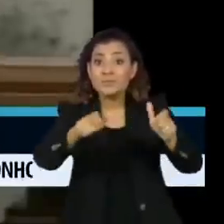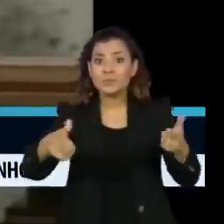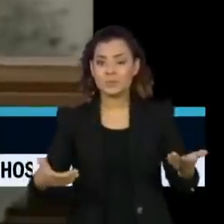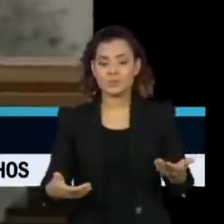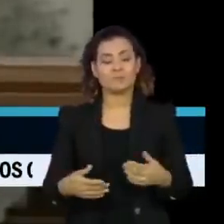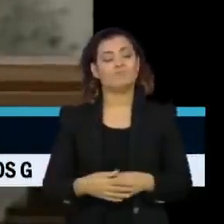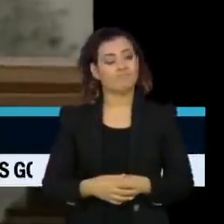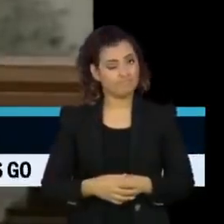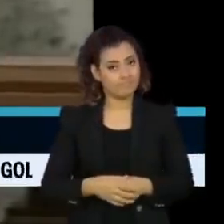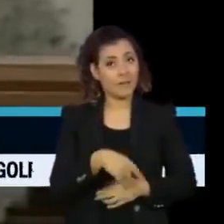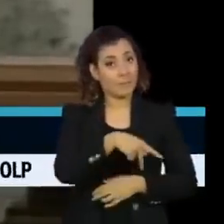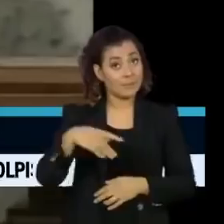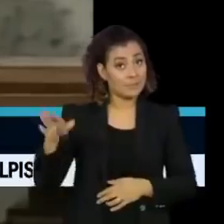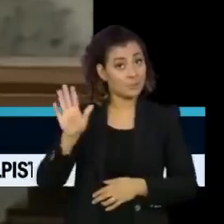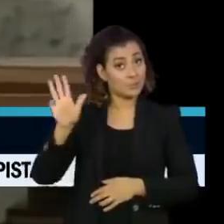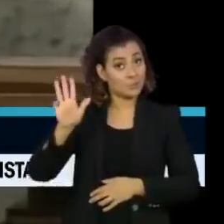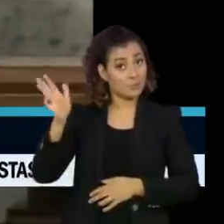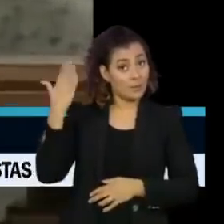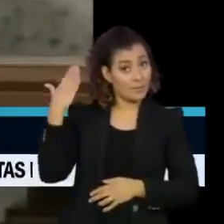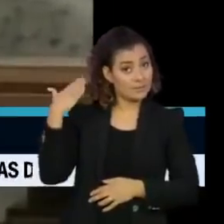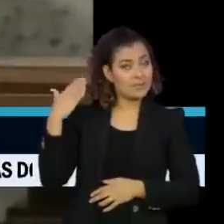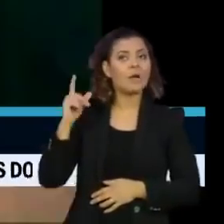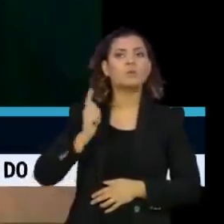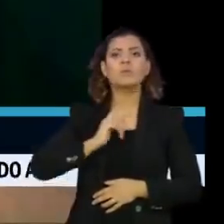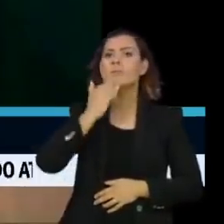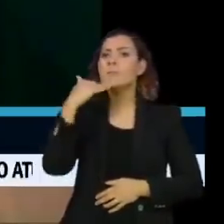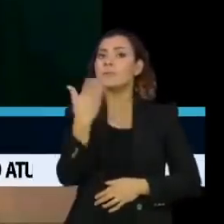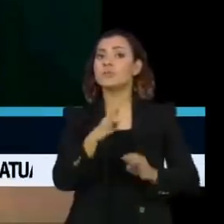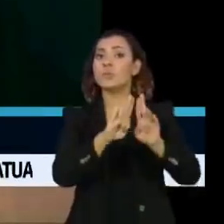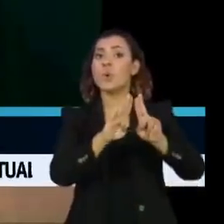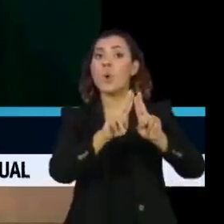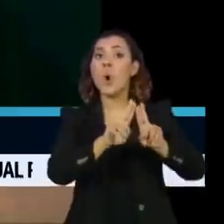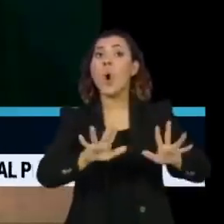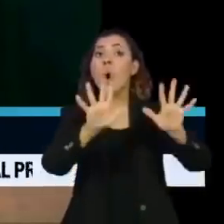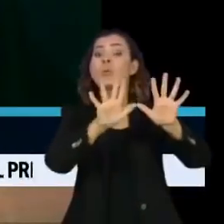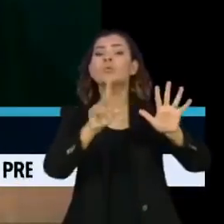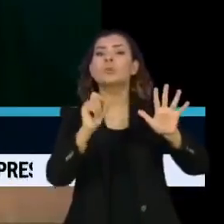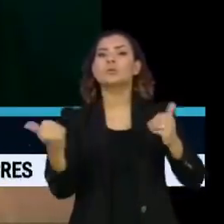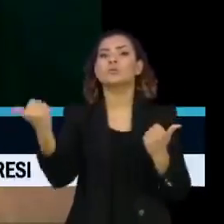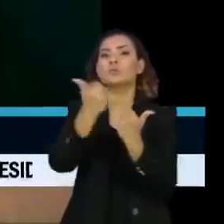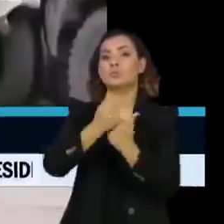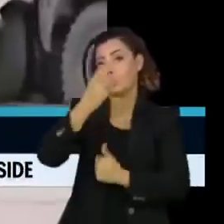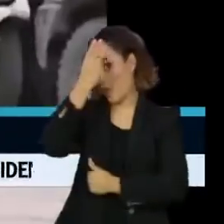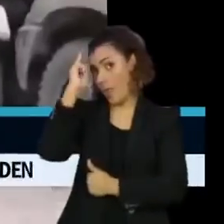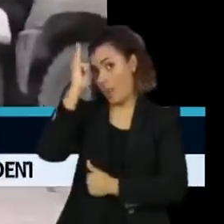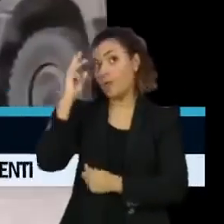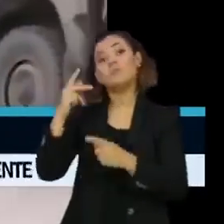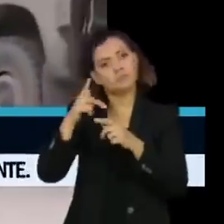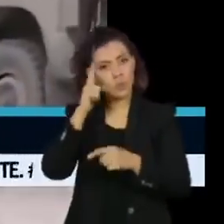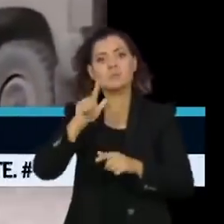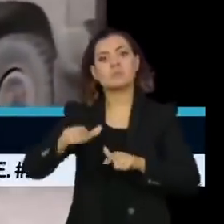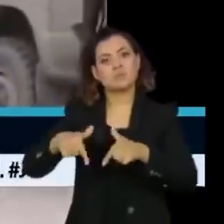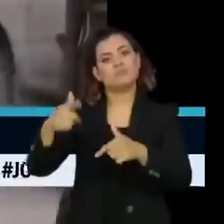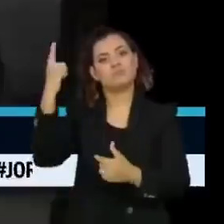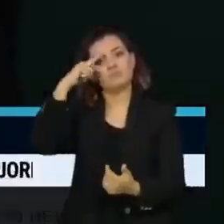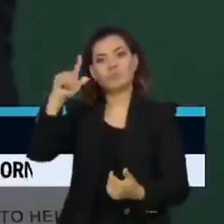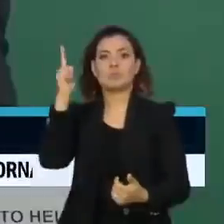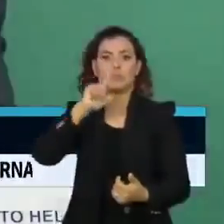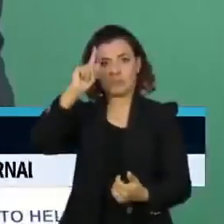pessoas. O então presidente Lula teria recebido um pedido da ONU para substituir Heleno, o que foi feito dias